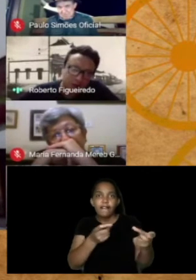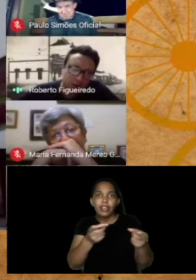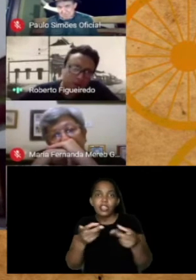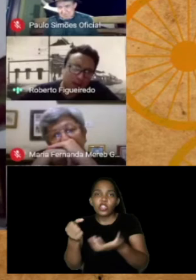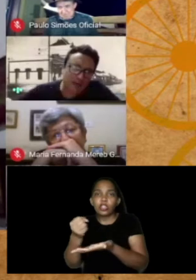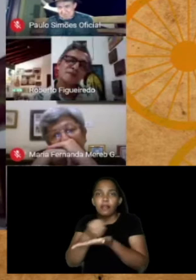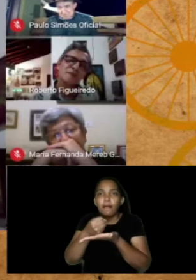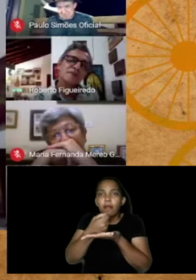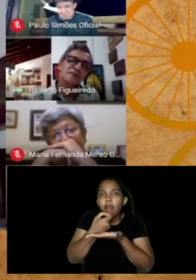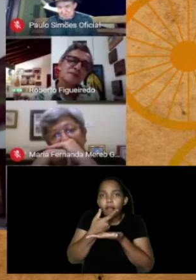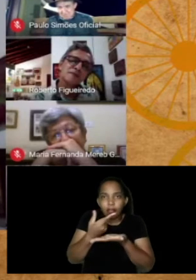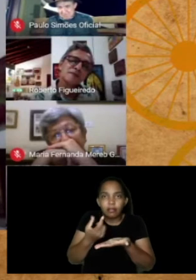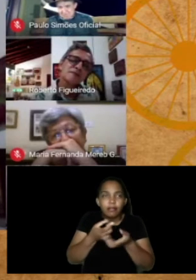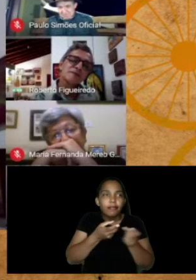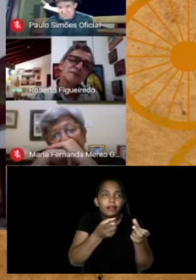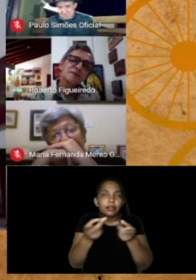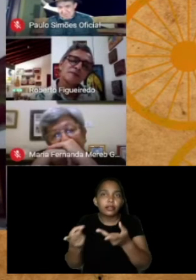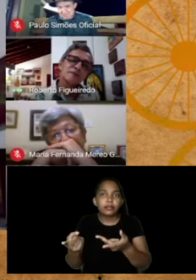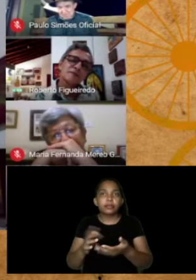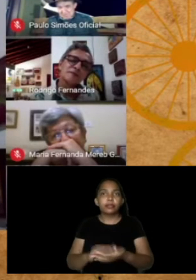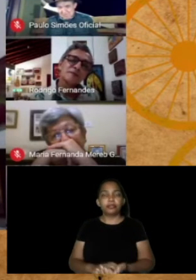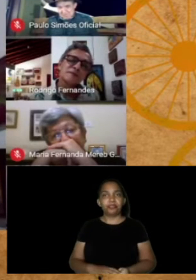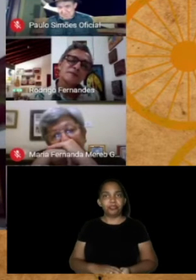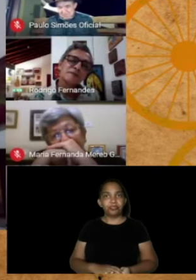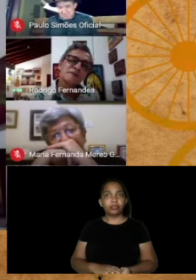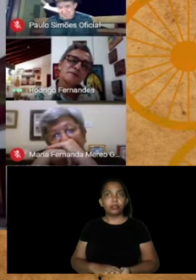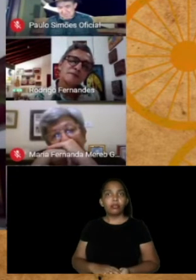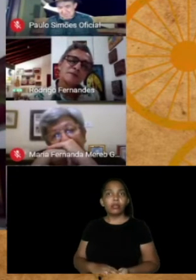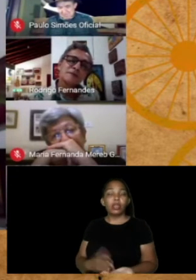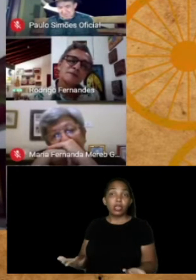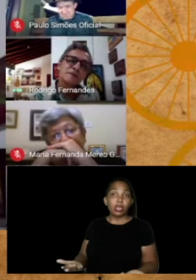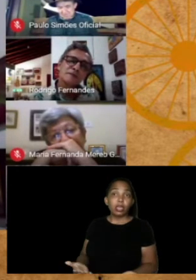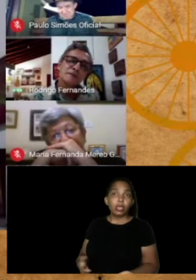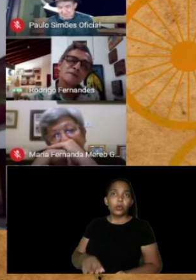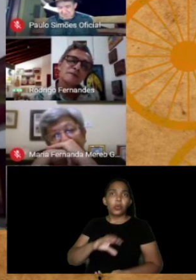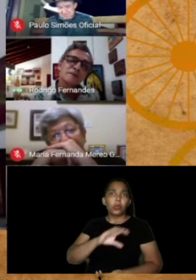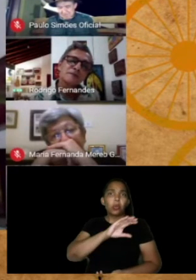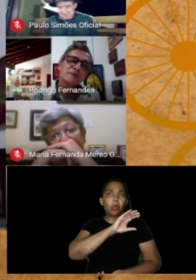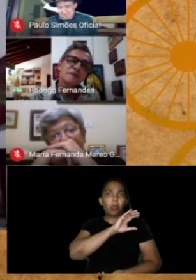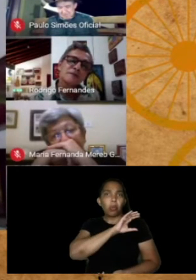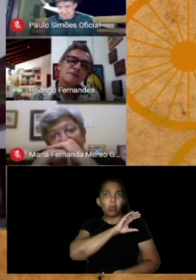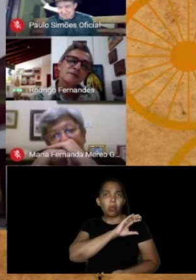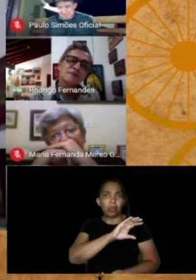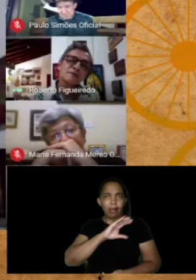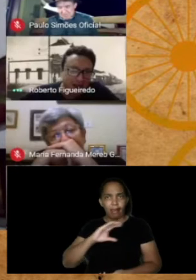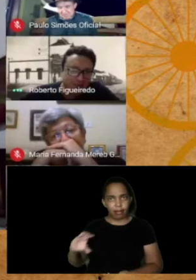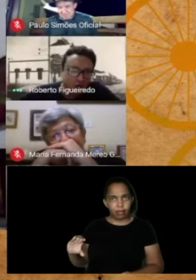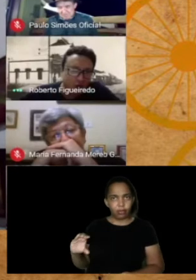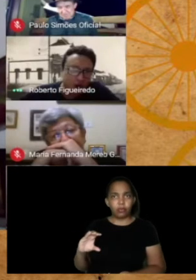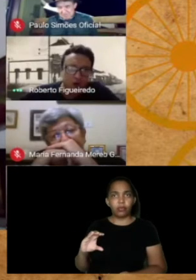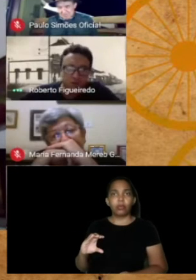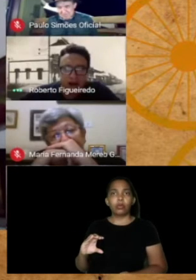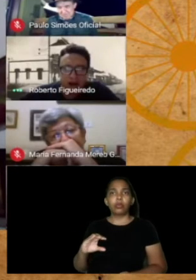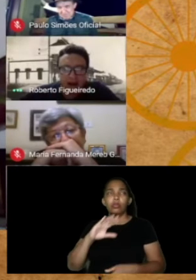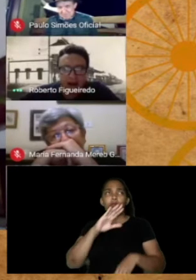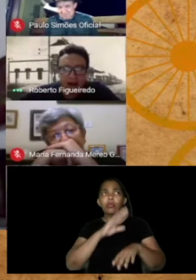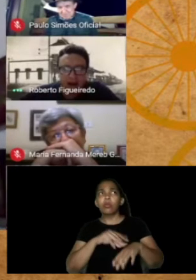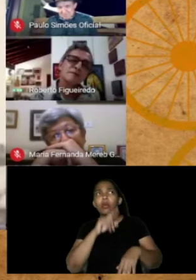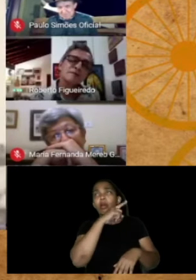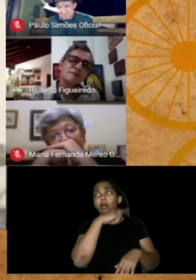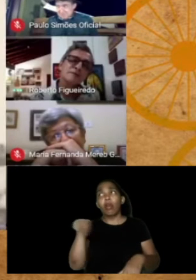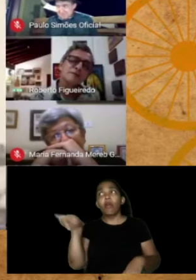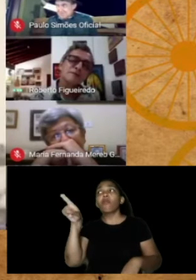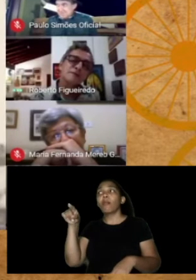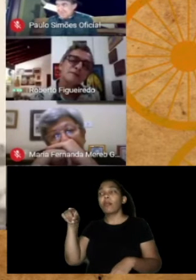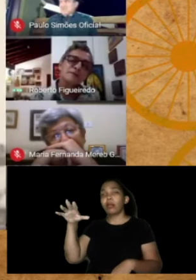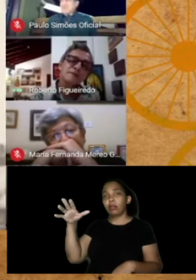Ele conta muito bem. E o cunhado dele queria ir para o Mato Grosso, ele era da região de Avaré, ali. E daí ele falou, olha, eu vou para lá, mas